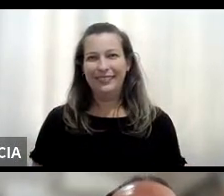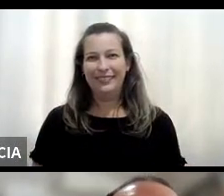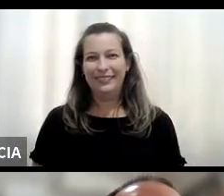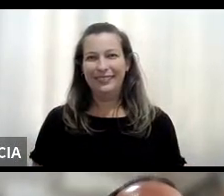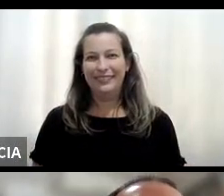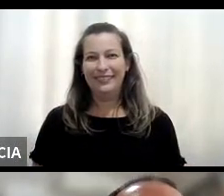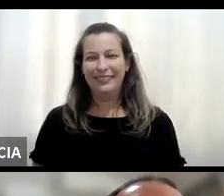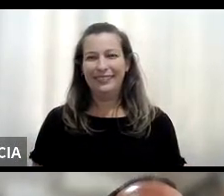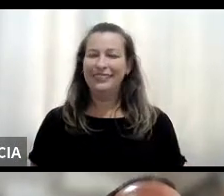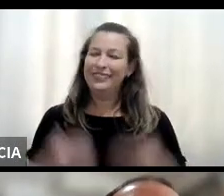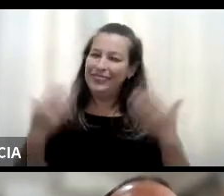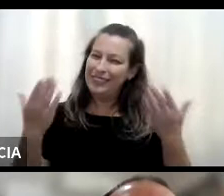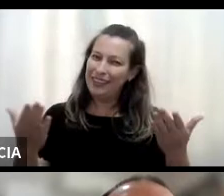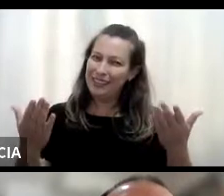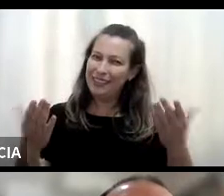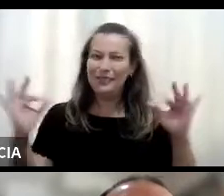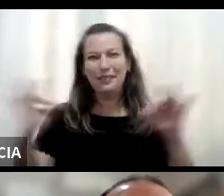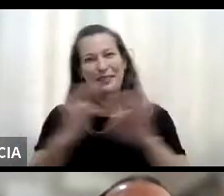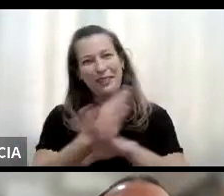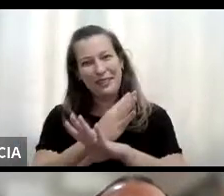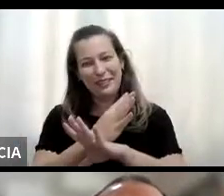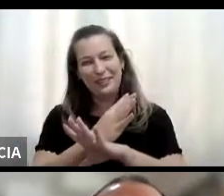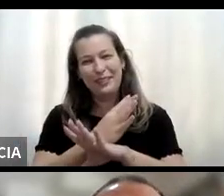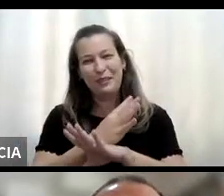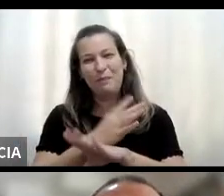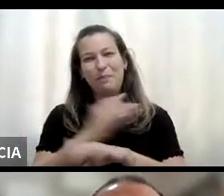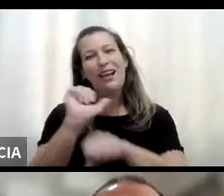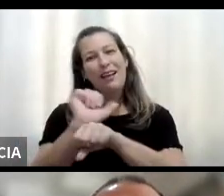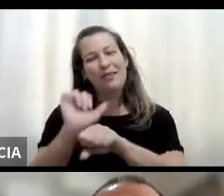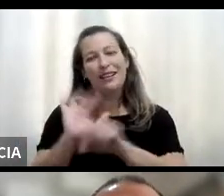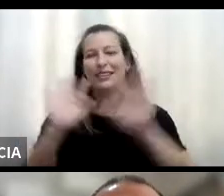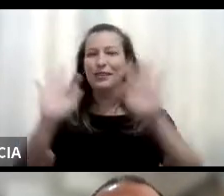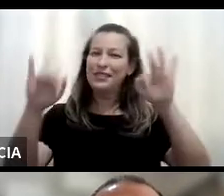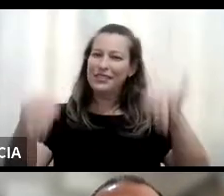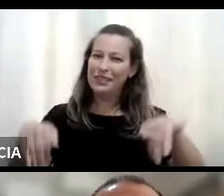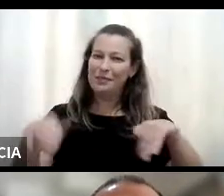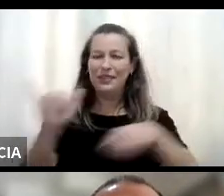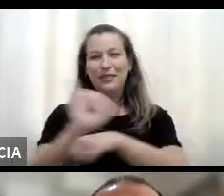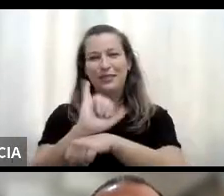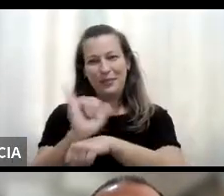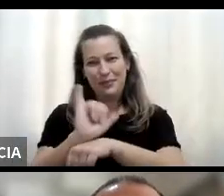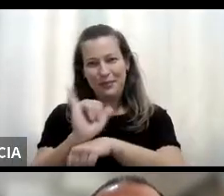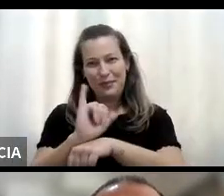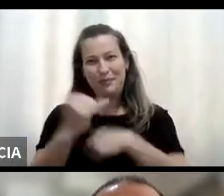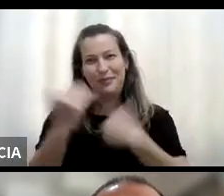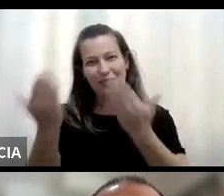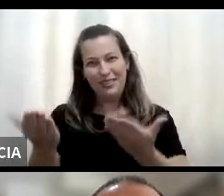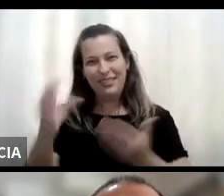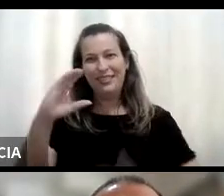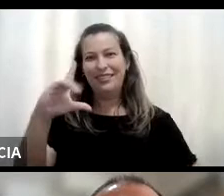É isso. Feito. Aguardemos o encerramento lá no YouTube. Cleomar, é com você.